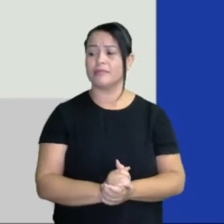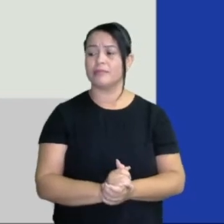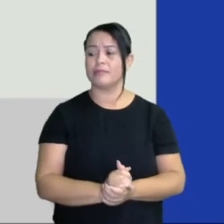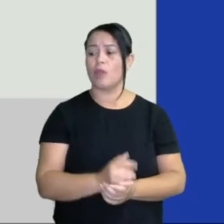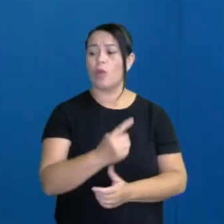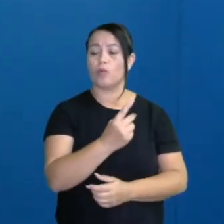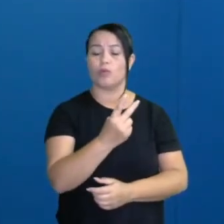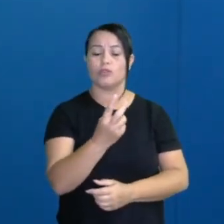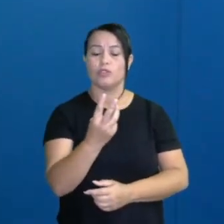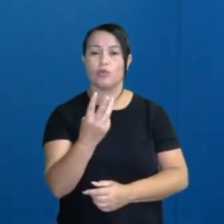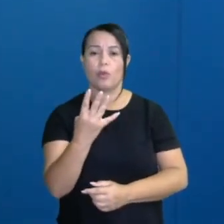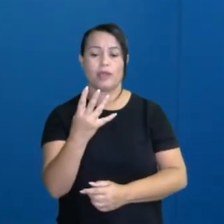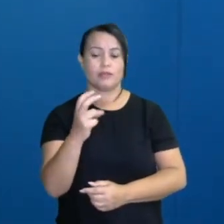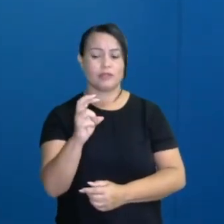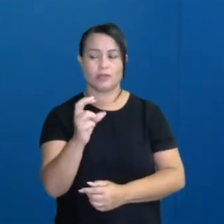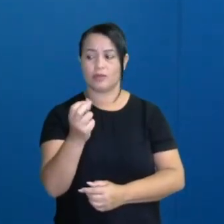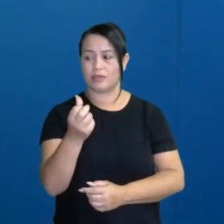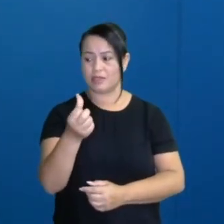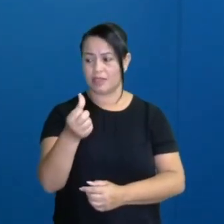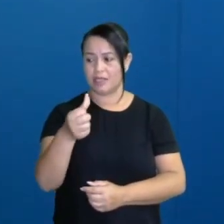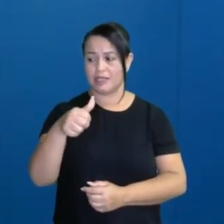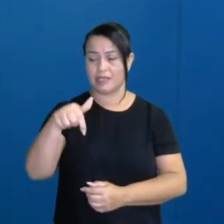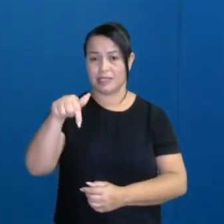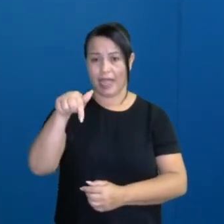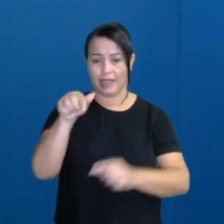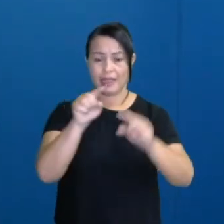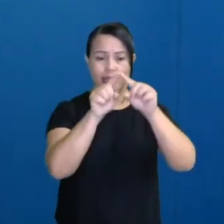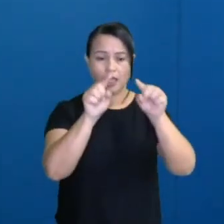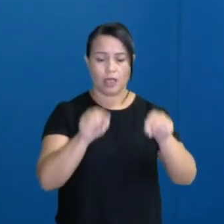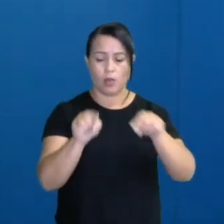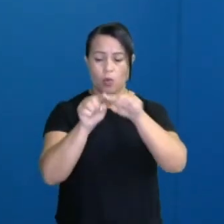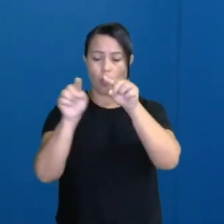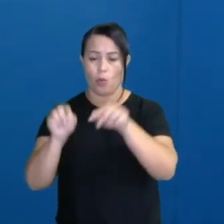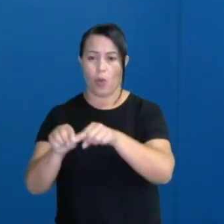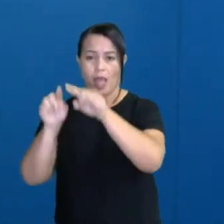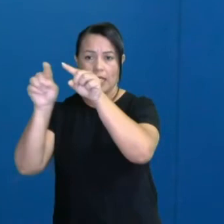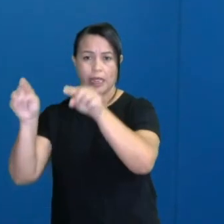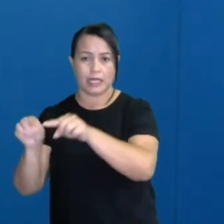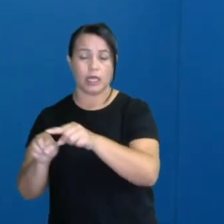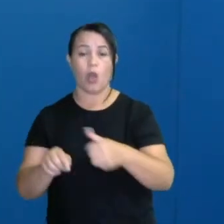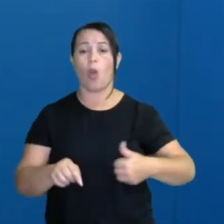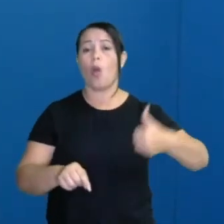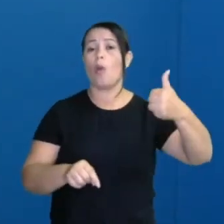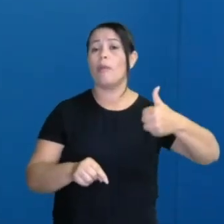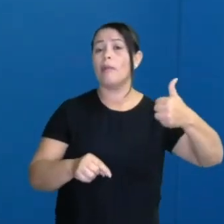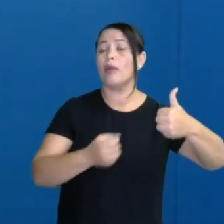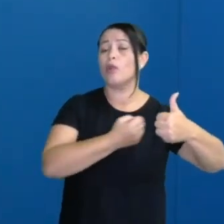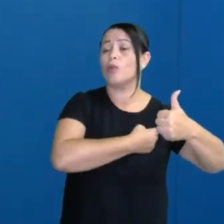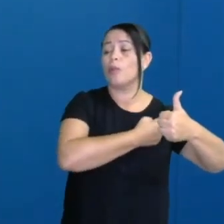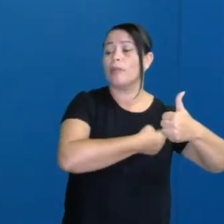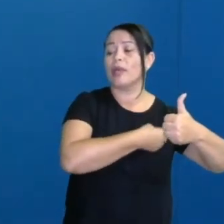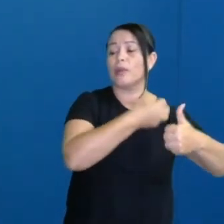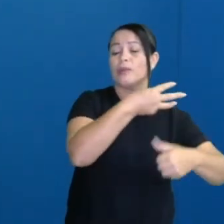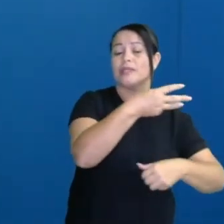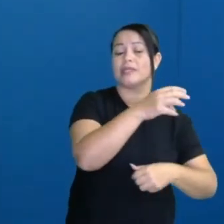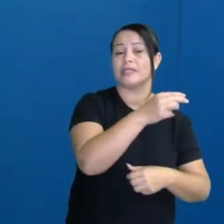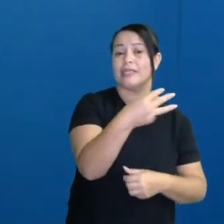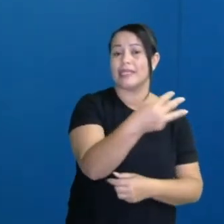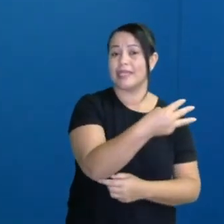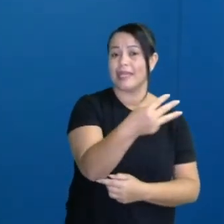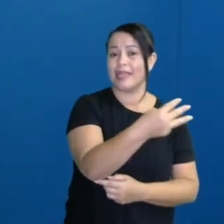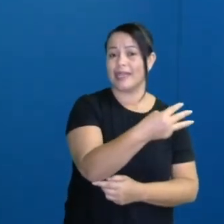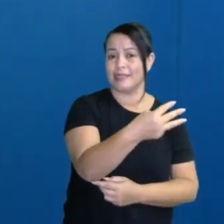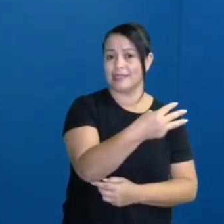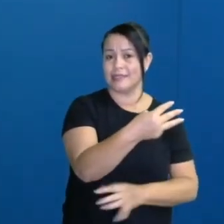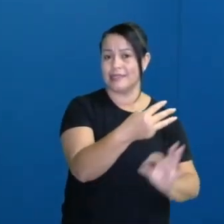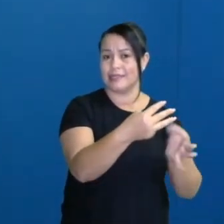1, 2, 3, 4, 5, 6, 7 quadradinhos. E no meu primeiro aqui eu coloquei o número